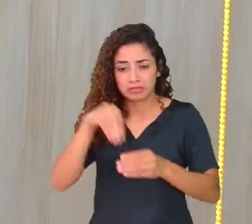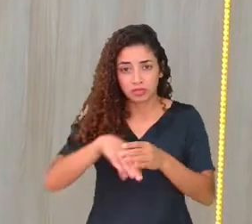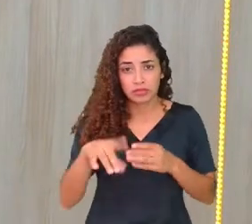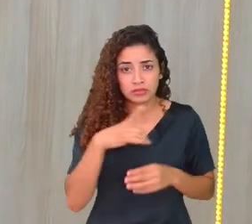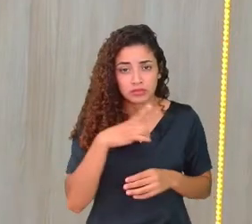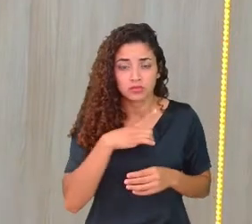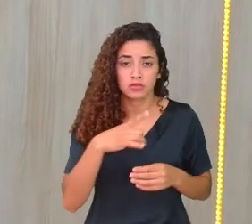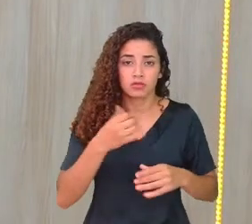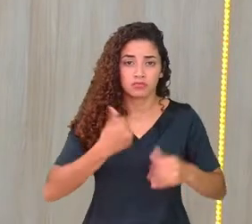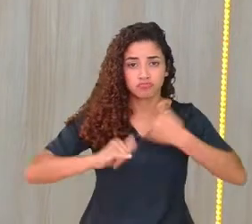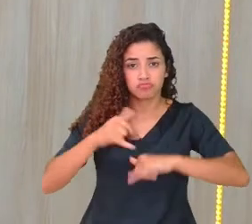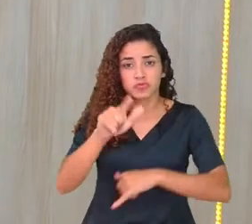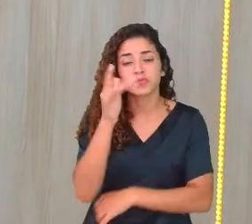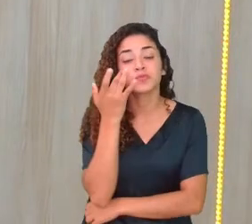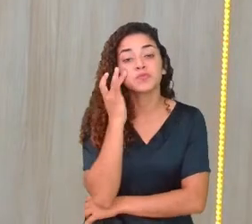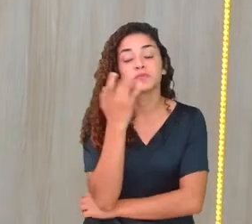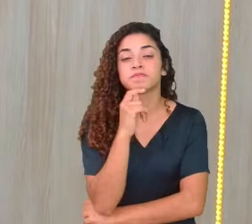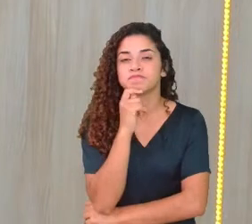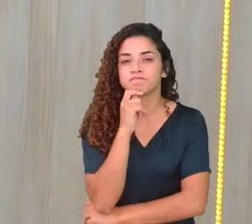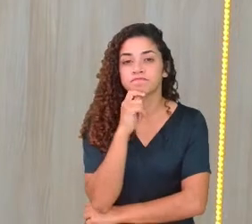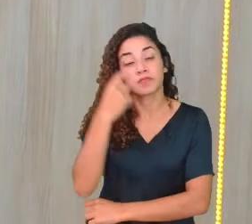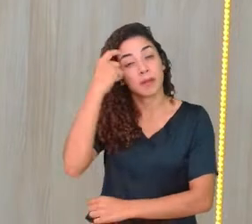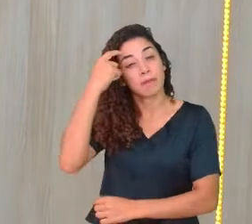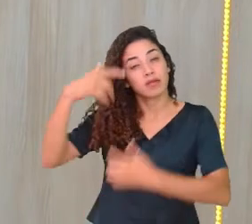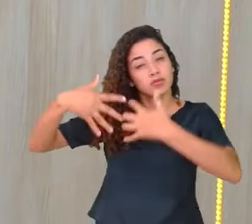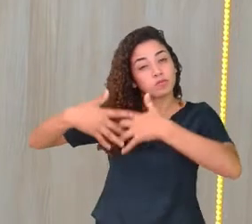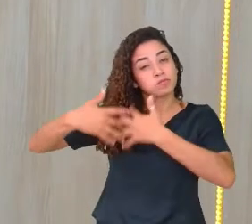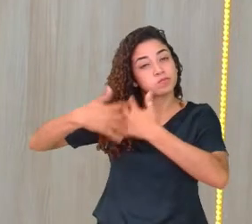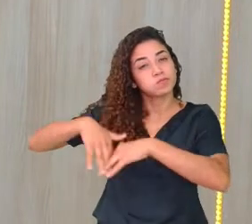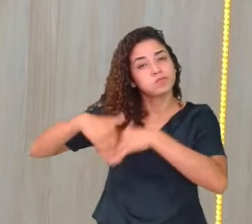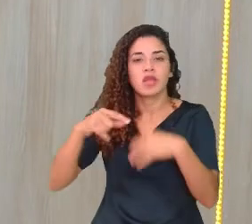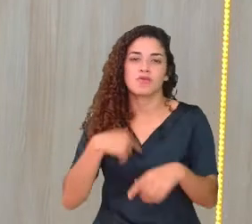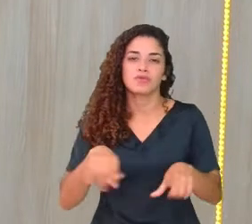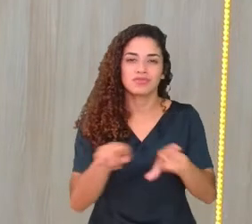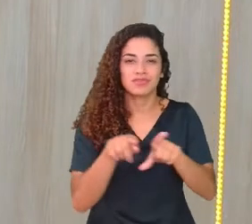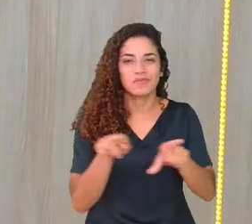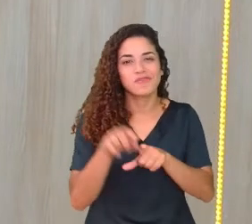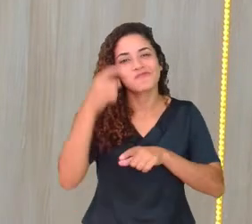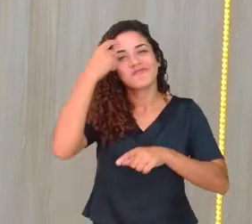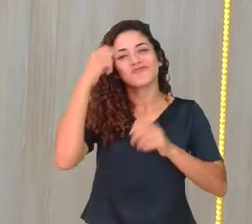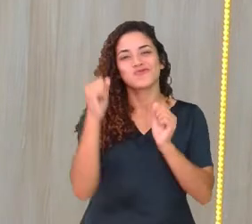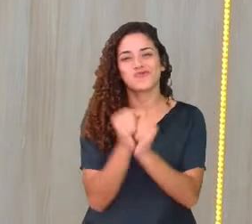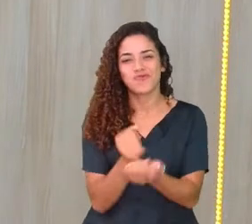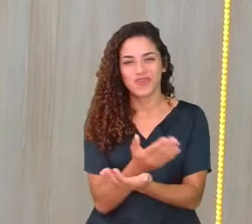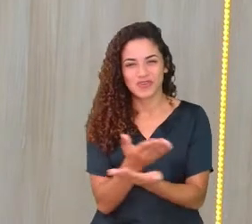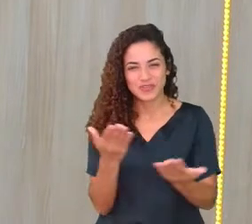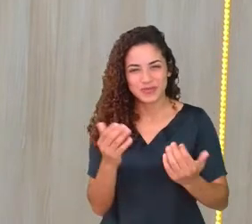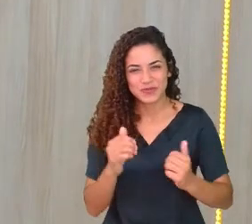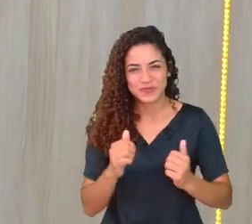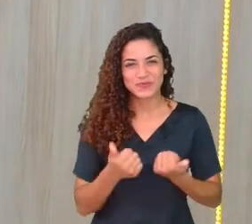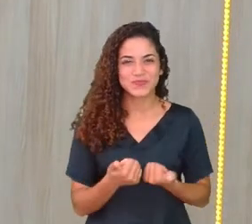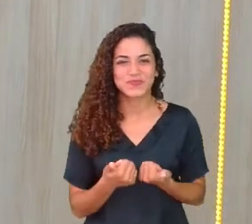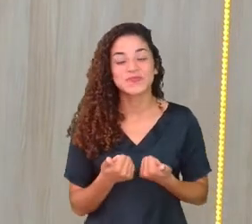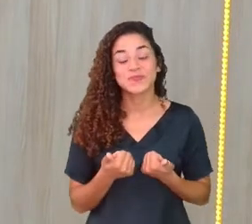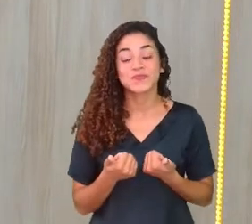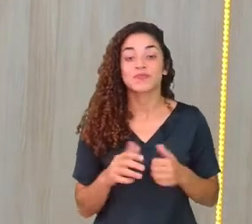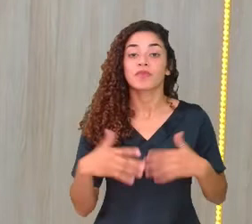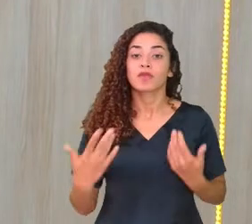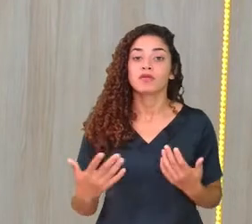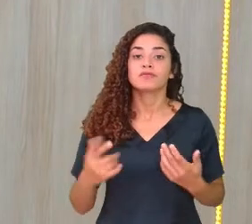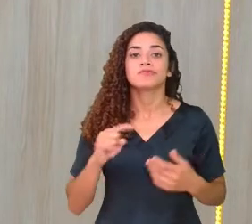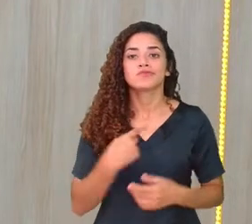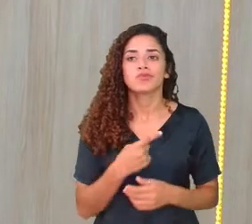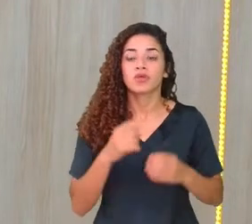que é que vocês acham? Então, pensem aí direitinho, que eu também estou pensando aí com vocês. E vamos aqui, através de